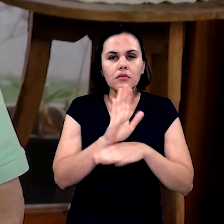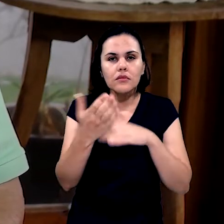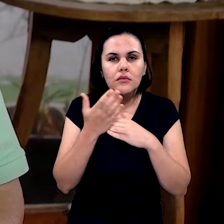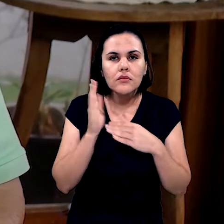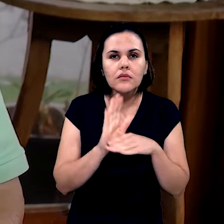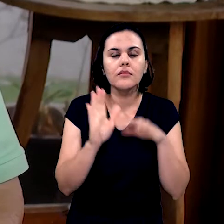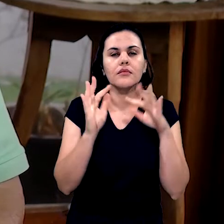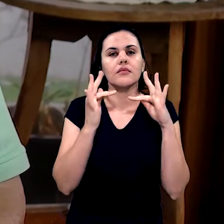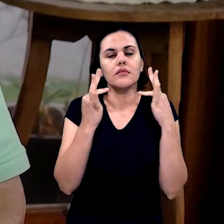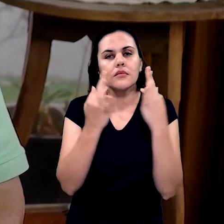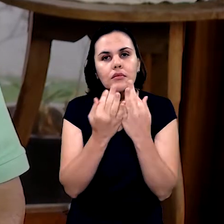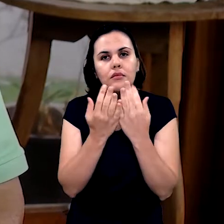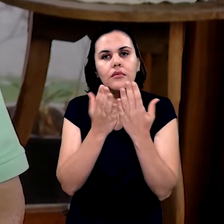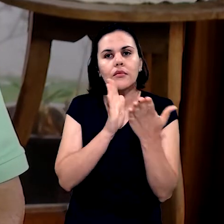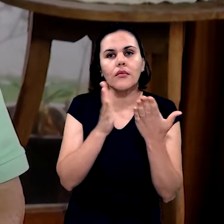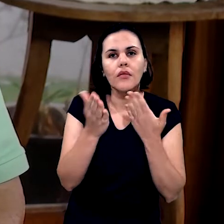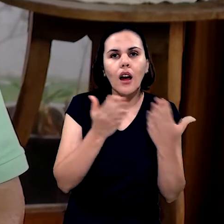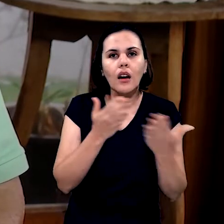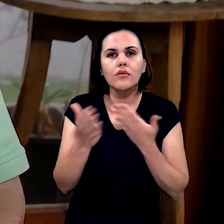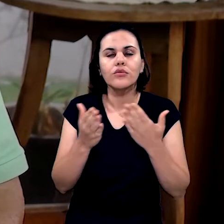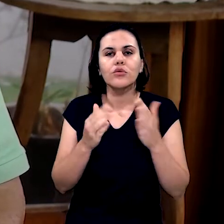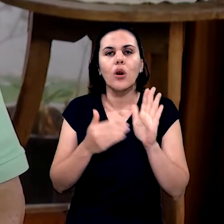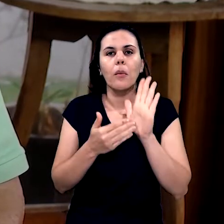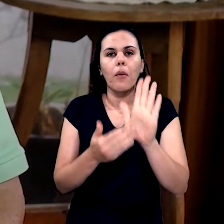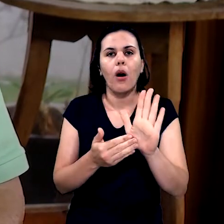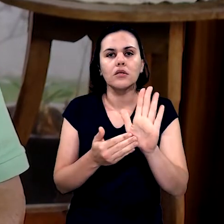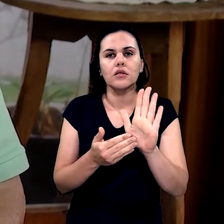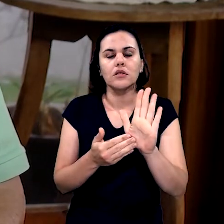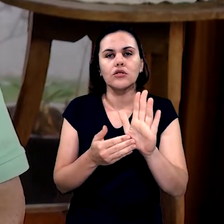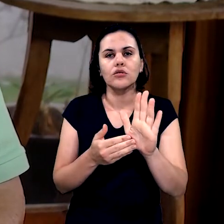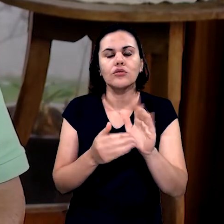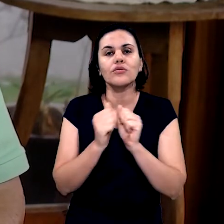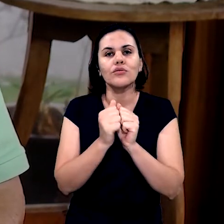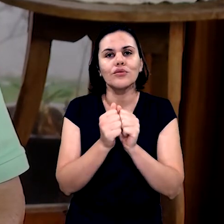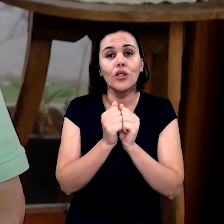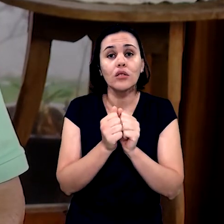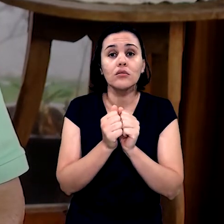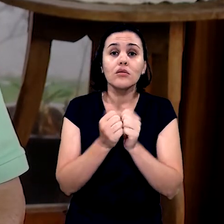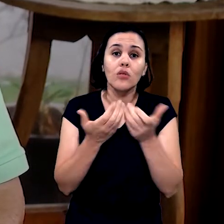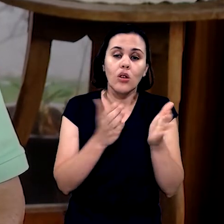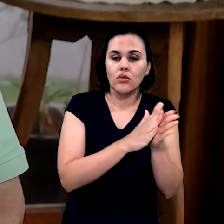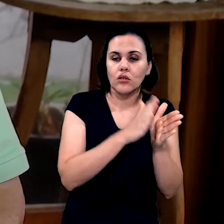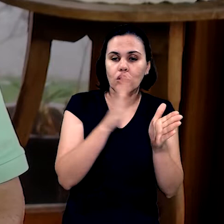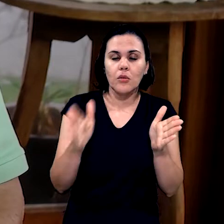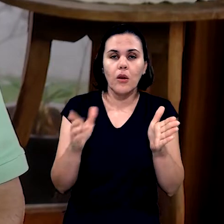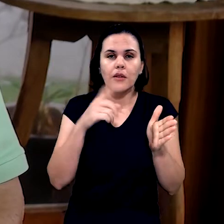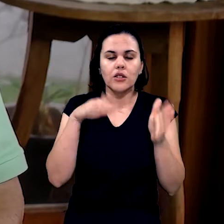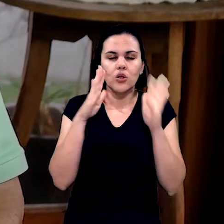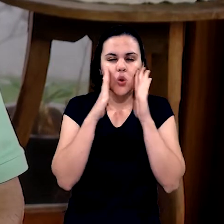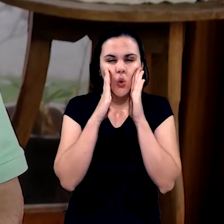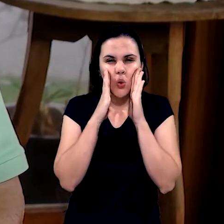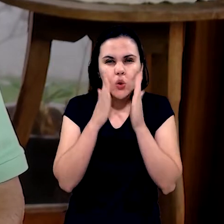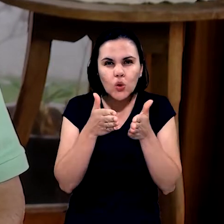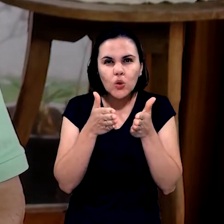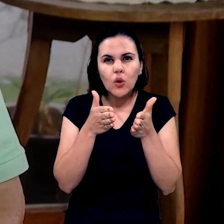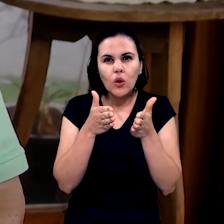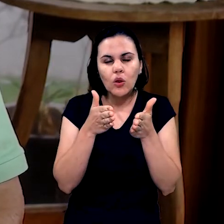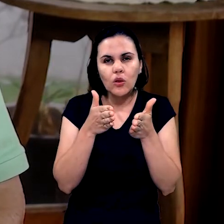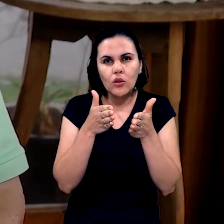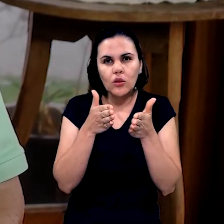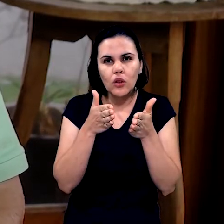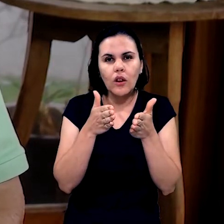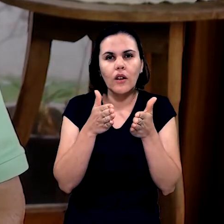essa fraternidade, ela se exprime exatamente, né, nos momentos em que a gente se concentra